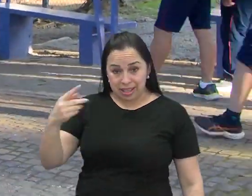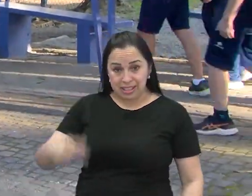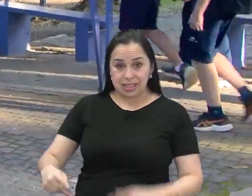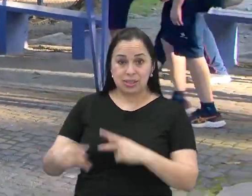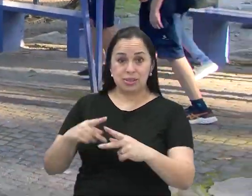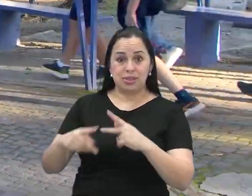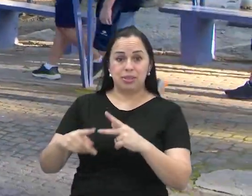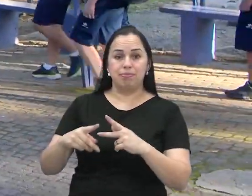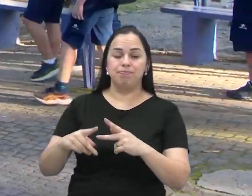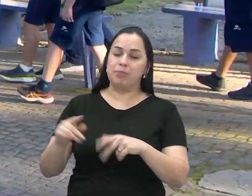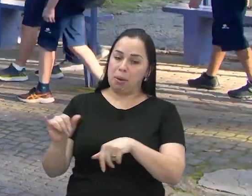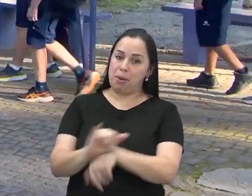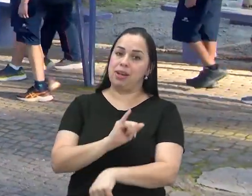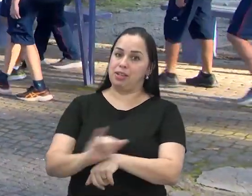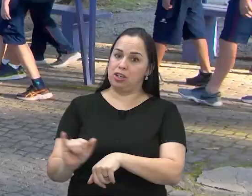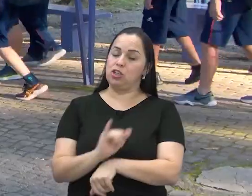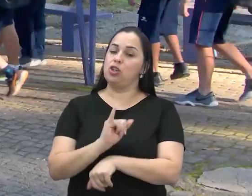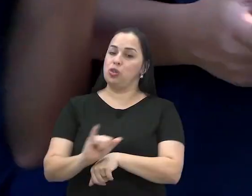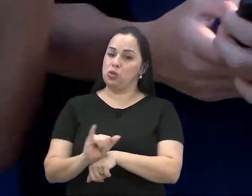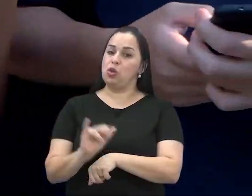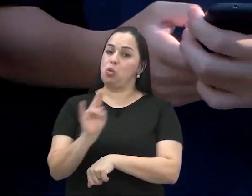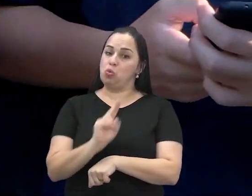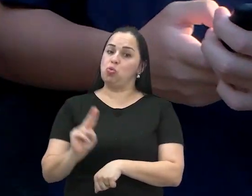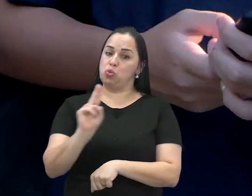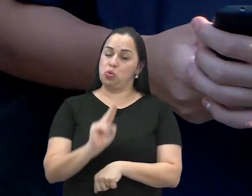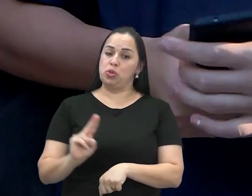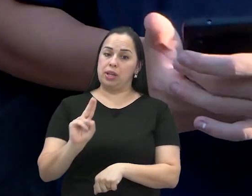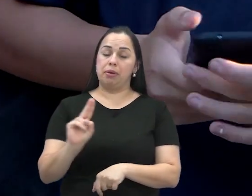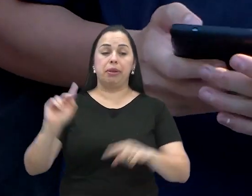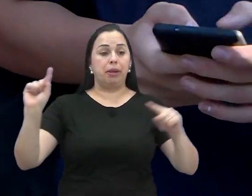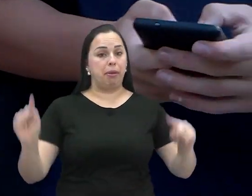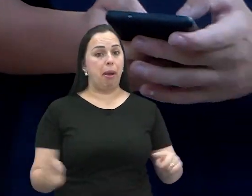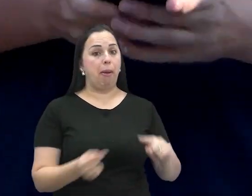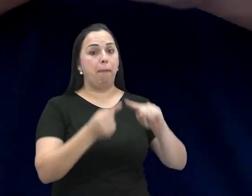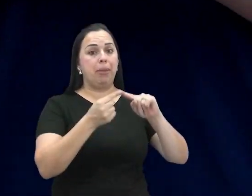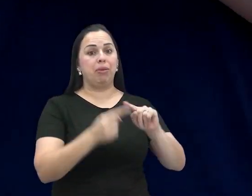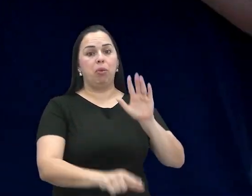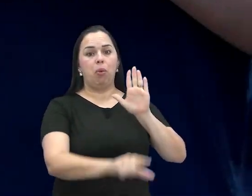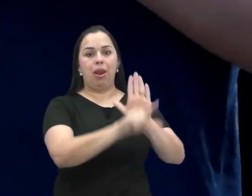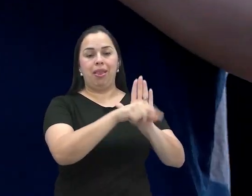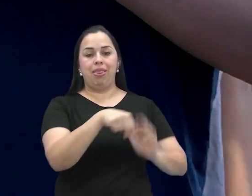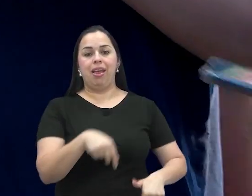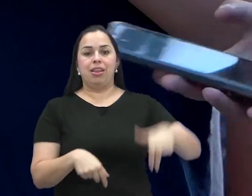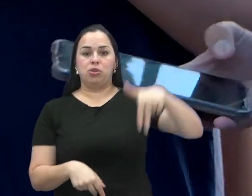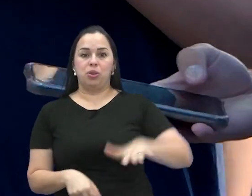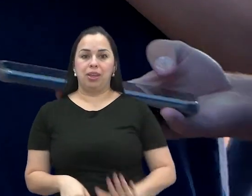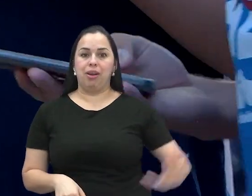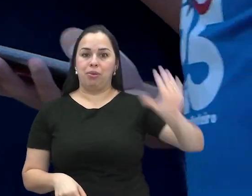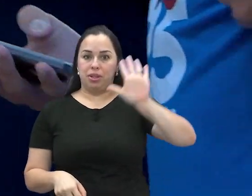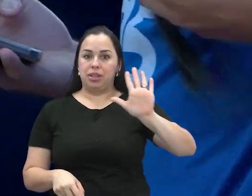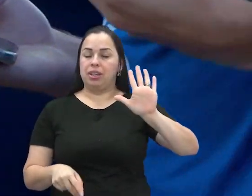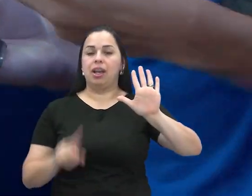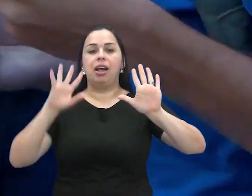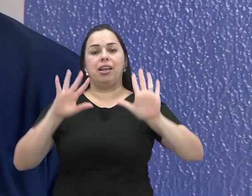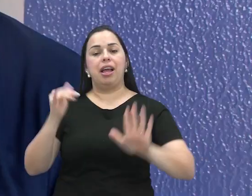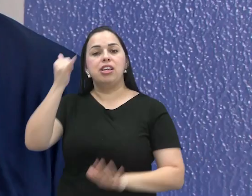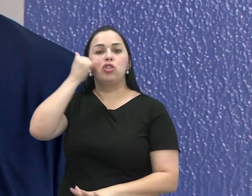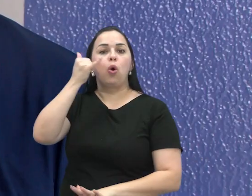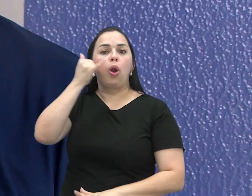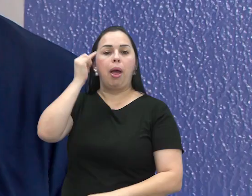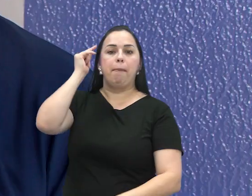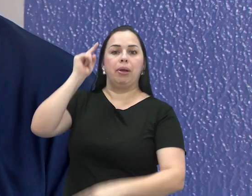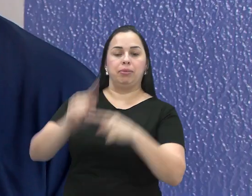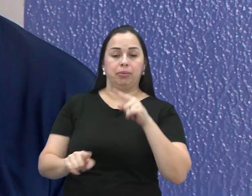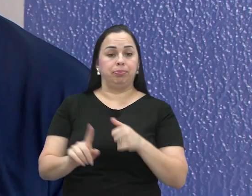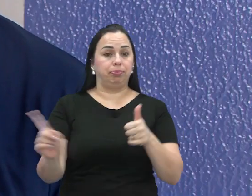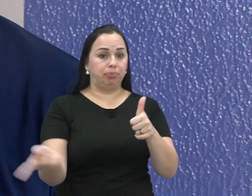oeste de São José dos Campos encontrou para aplicar a nova lei nacional que proíbe o uso de aparelhos eletrônicos. A gente